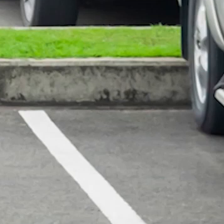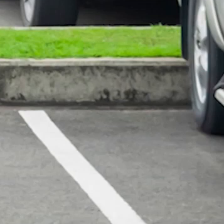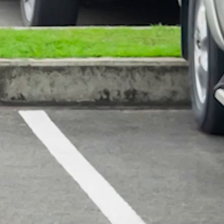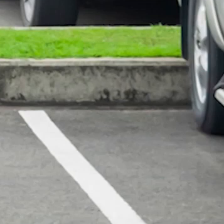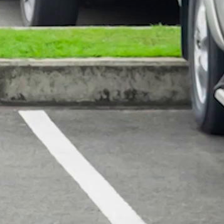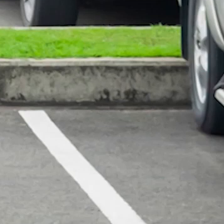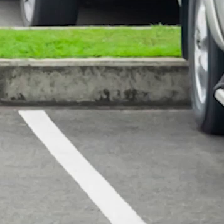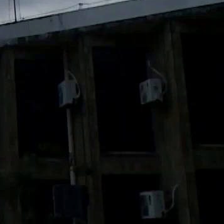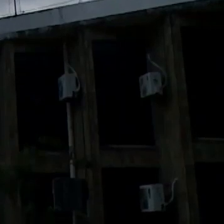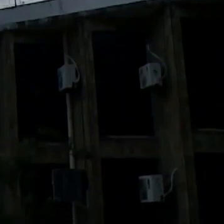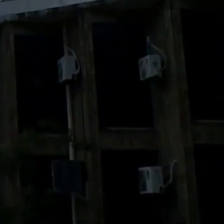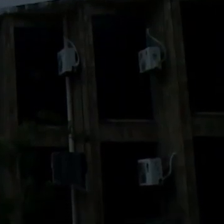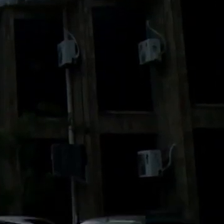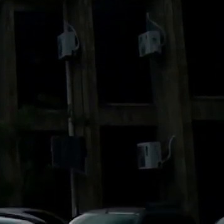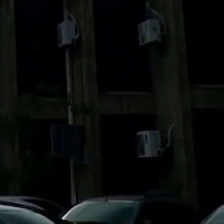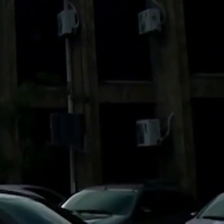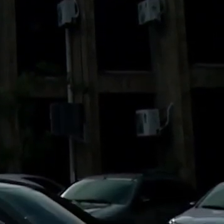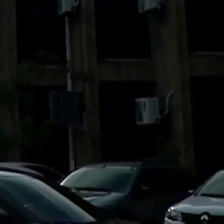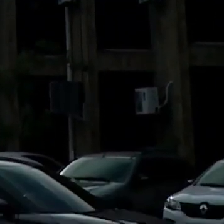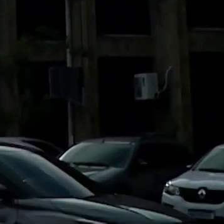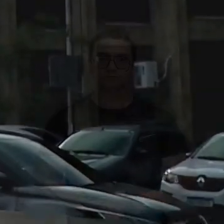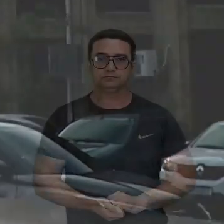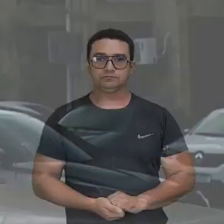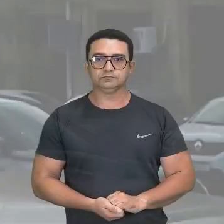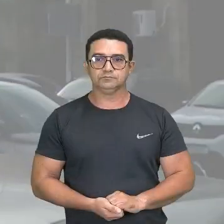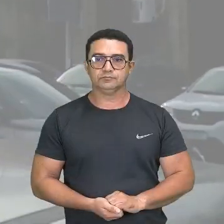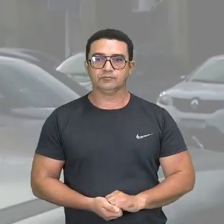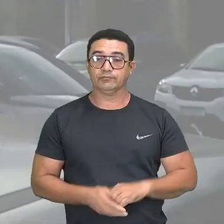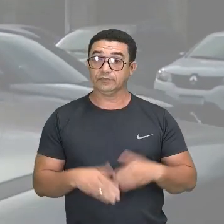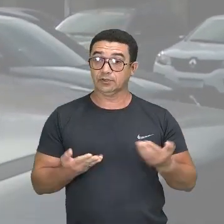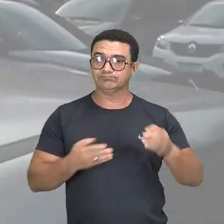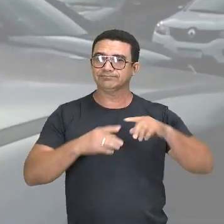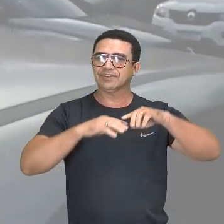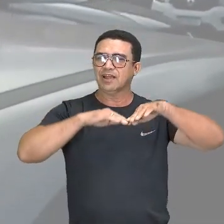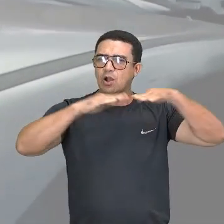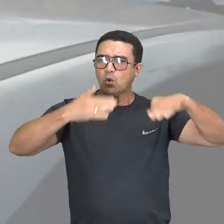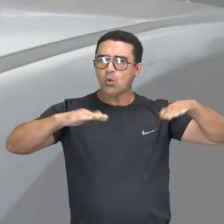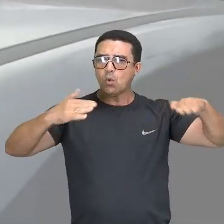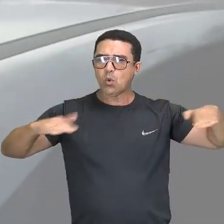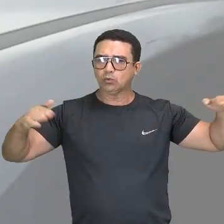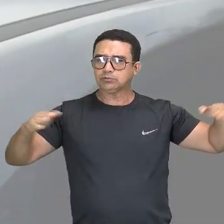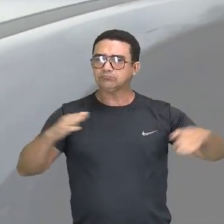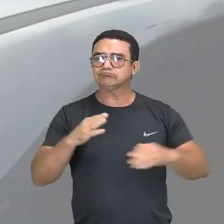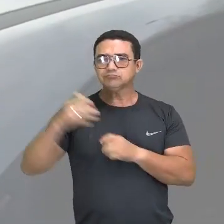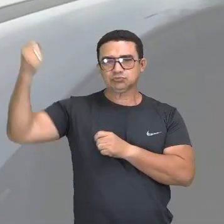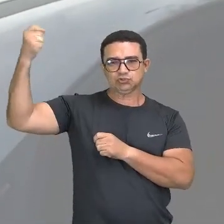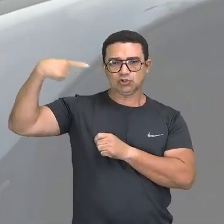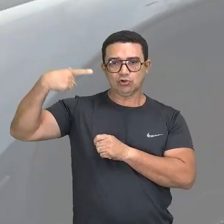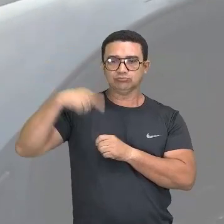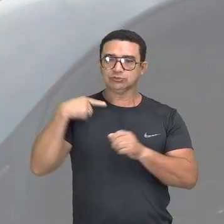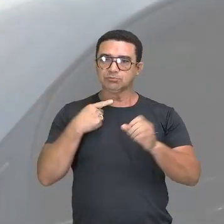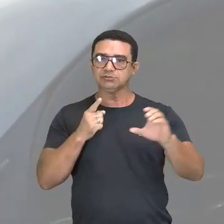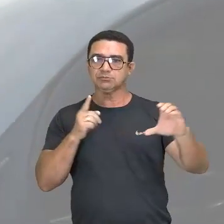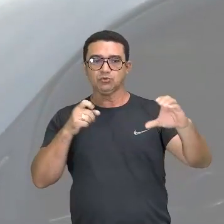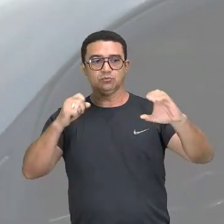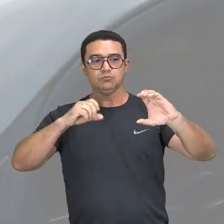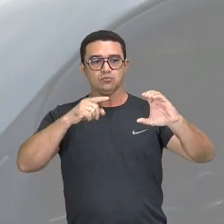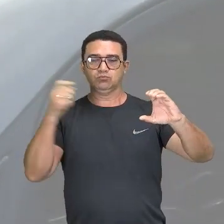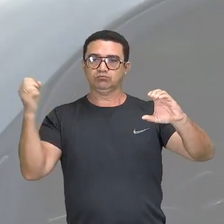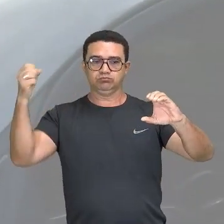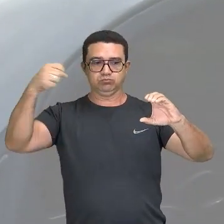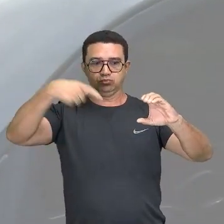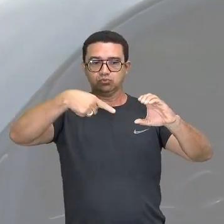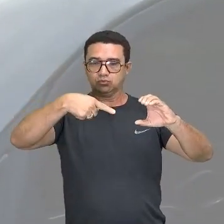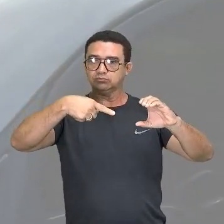ondas eletromagnéticas, elas penetram, a radiação solar, ela penetra a atmosfera, a superfície da Terra